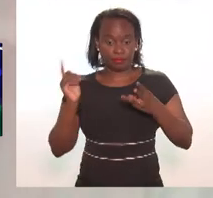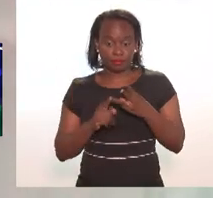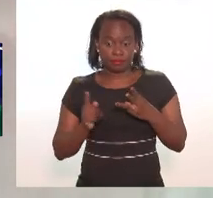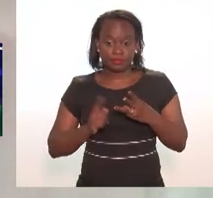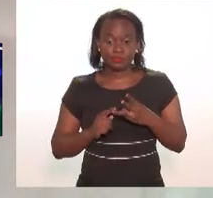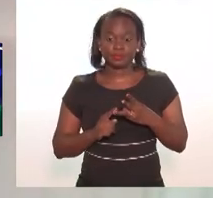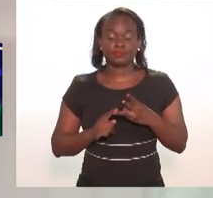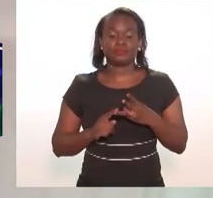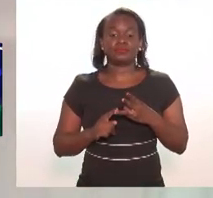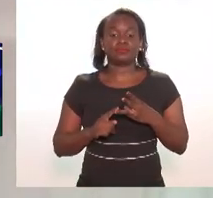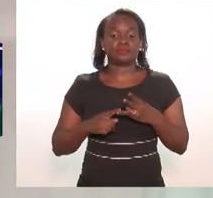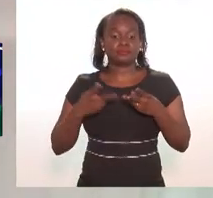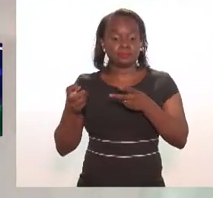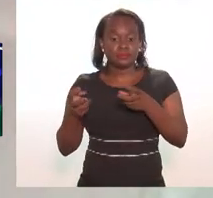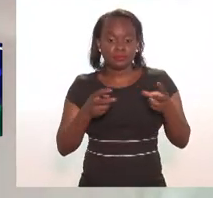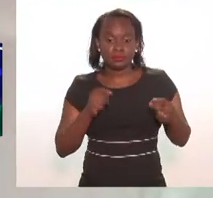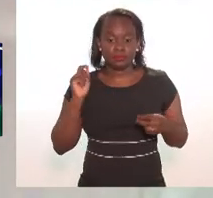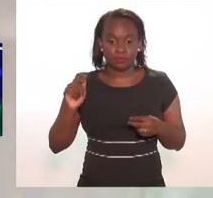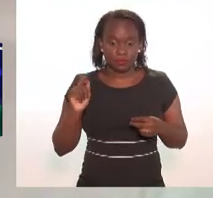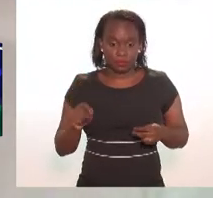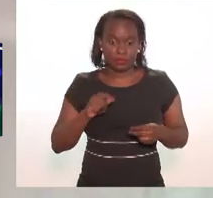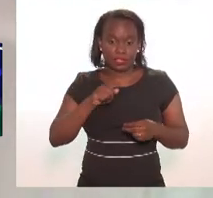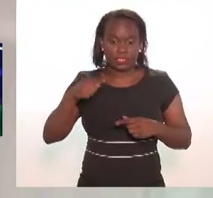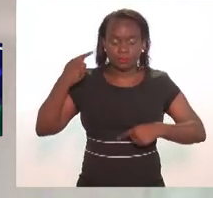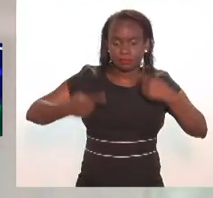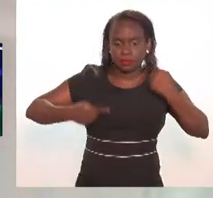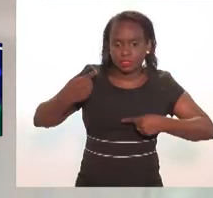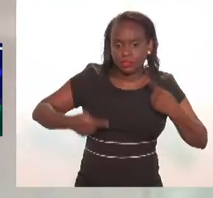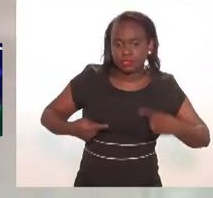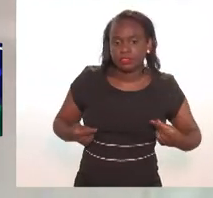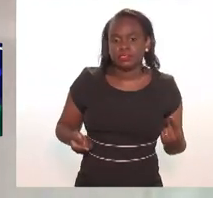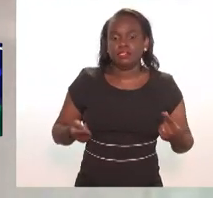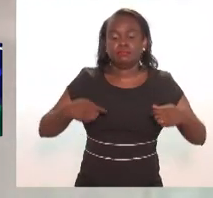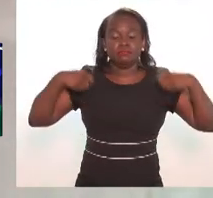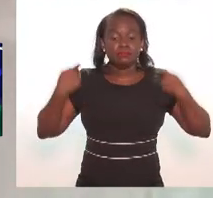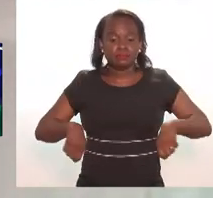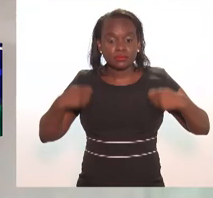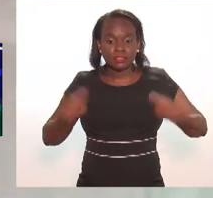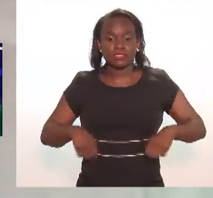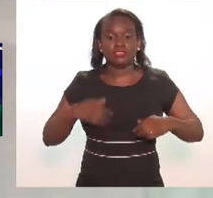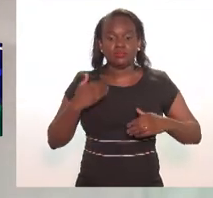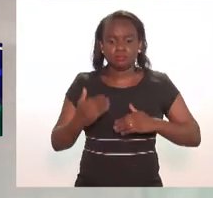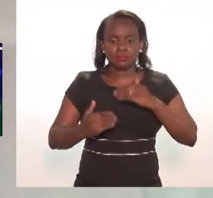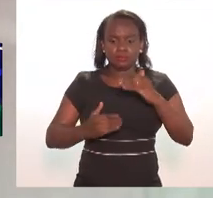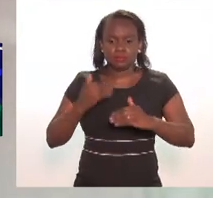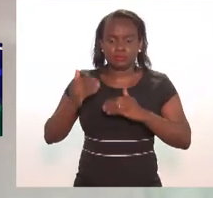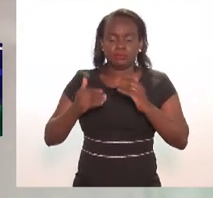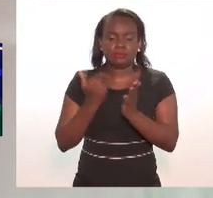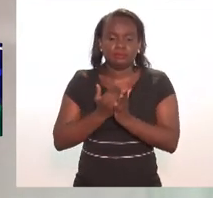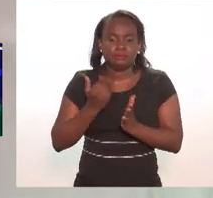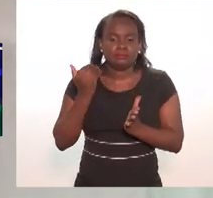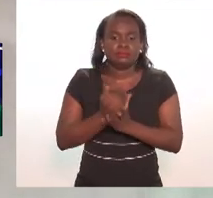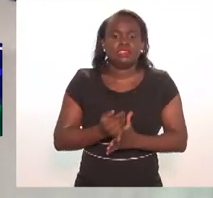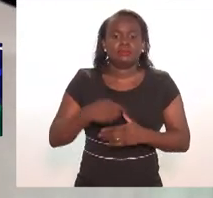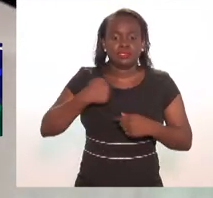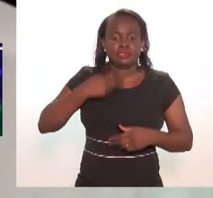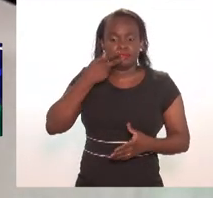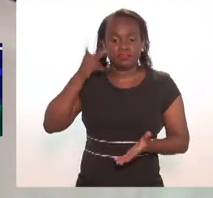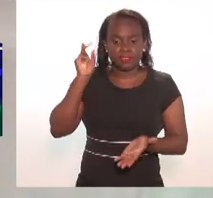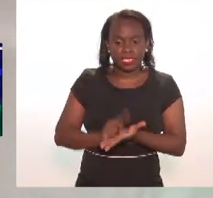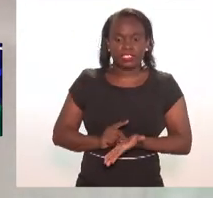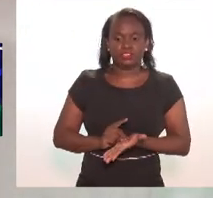Terceiro, perceber que esse debate, né, precisa cada vez mais ter